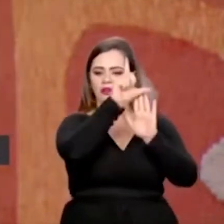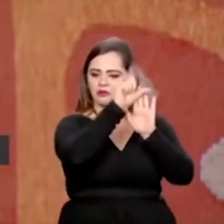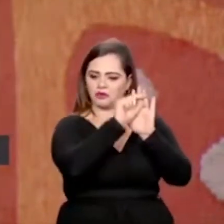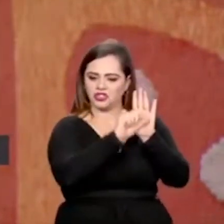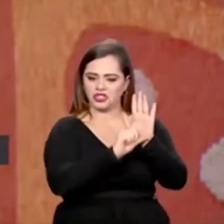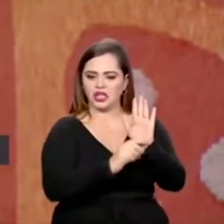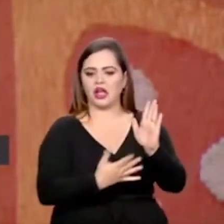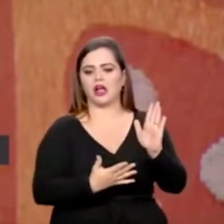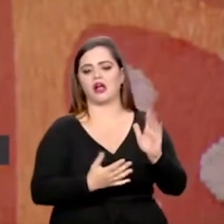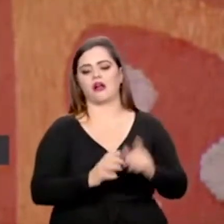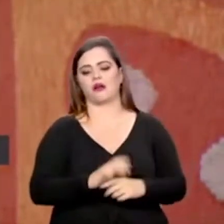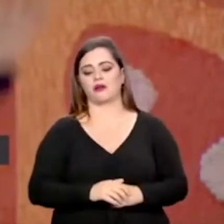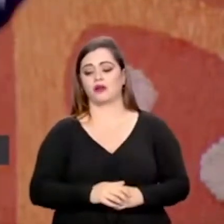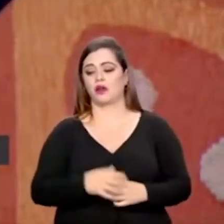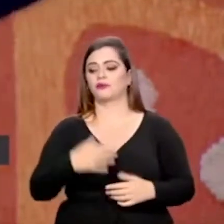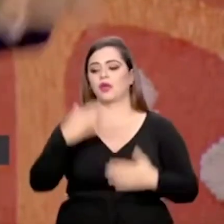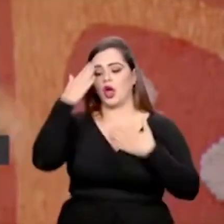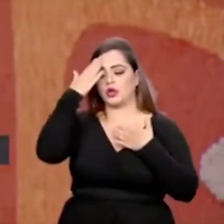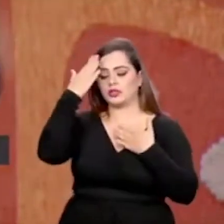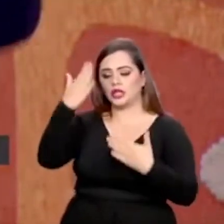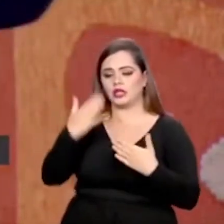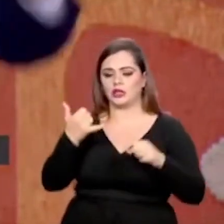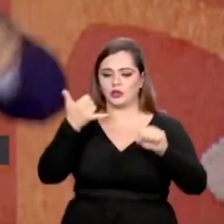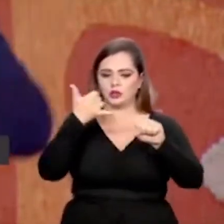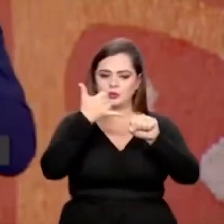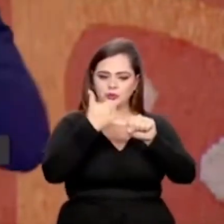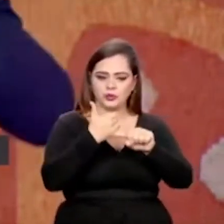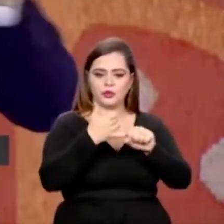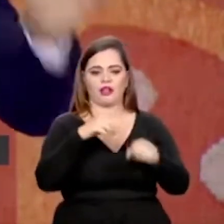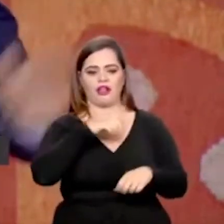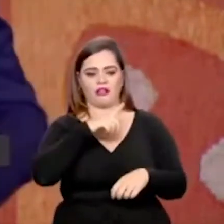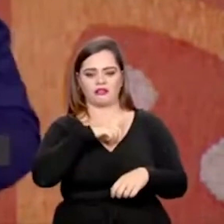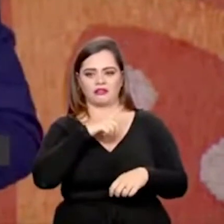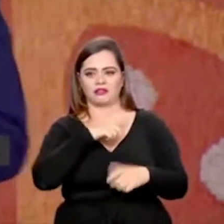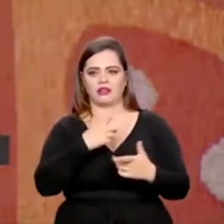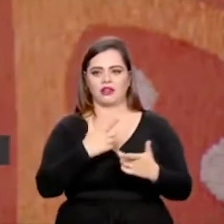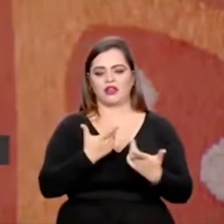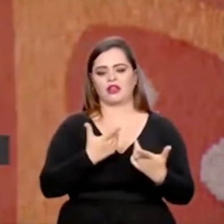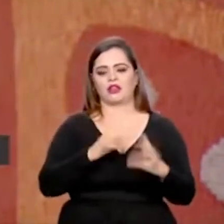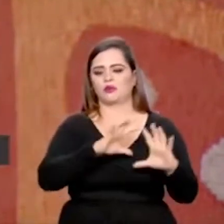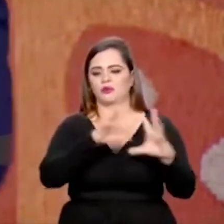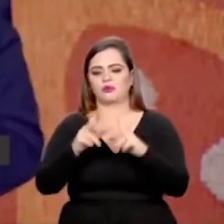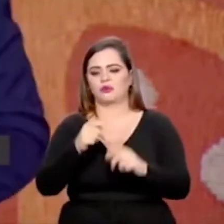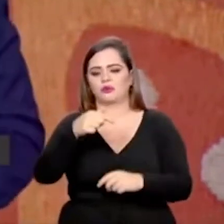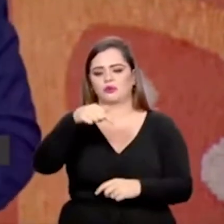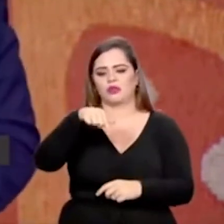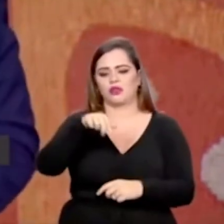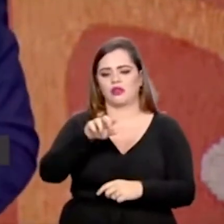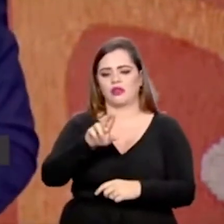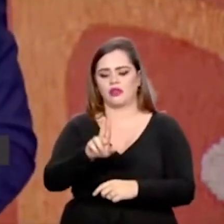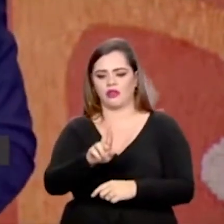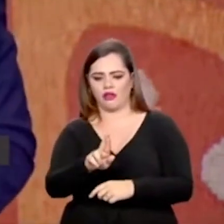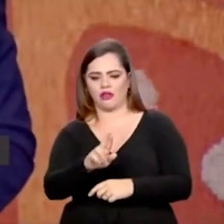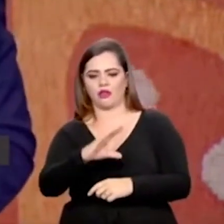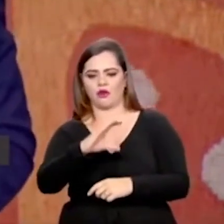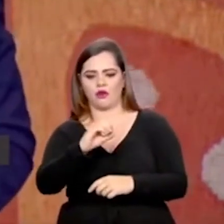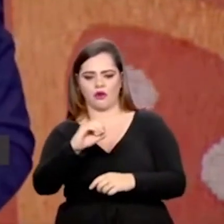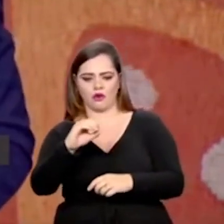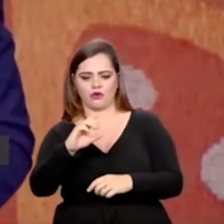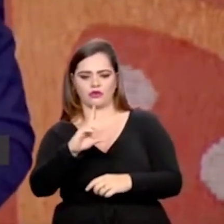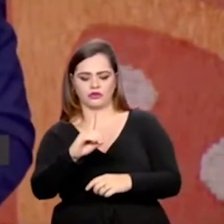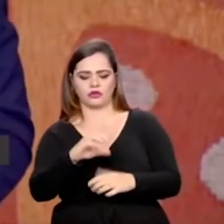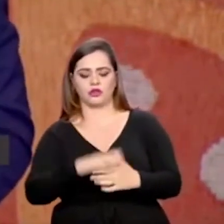Agradecer inclusive pessoal da tecnologia de informação tem o Terry code vocês vão poder acompanhar vão receber essa agenda de 2009 e